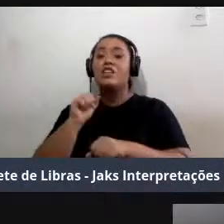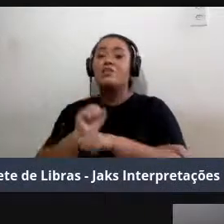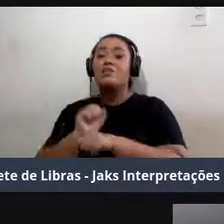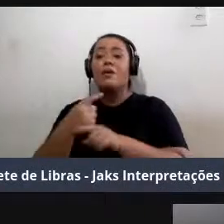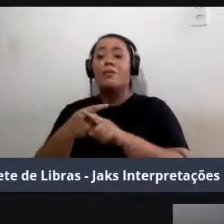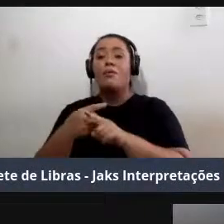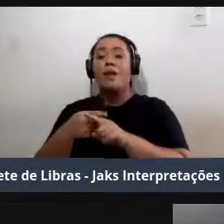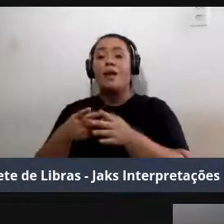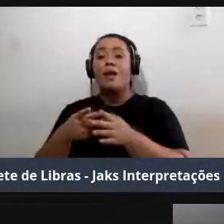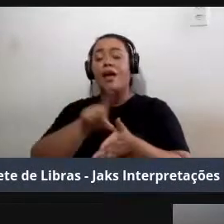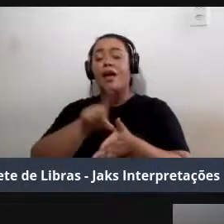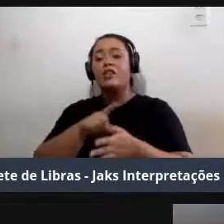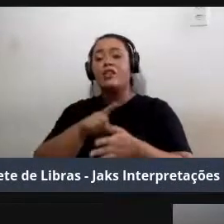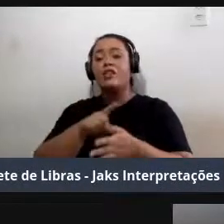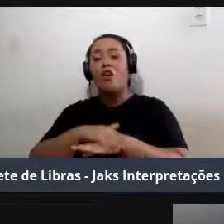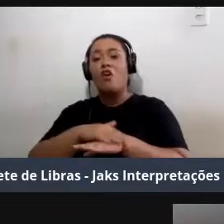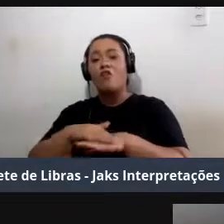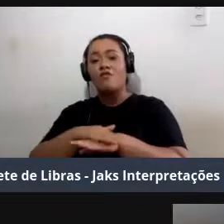vamos ver se...